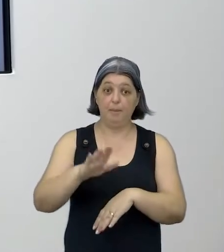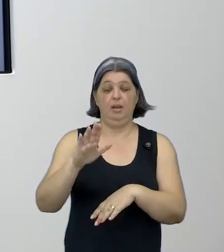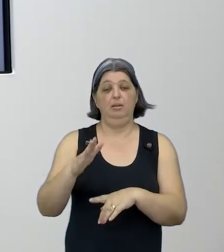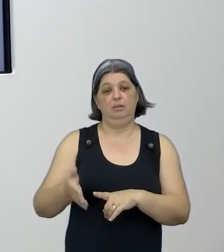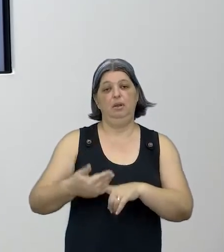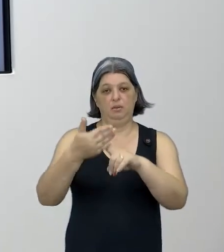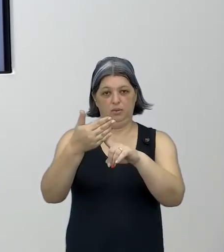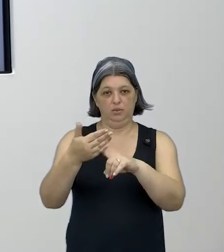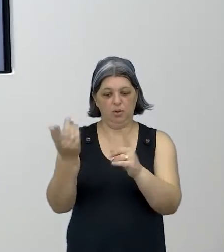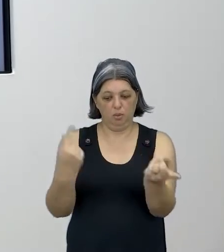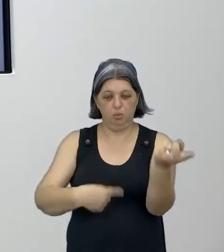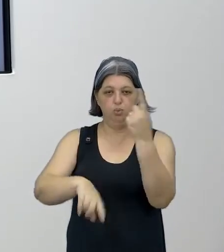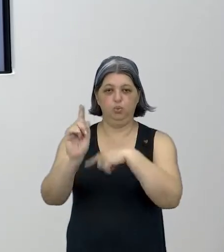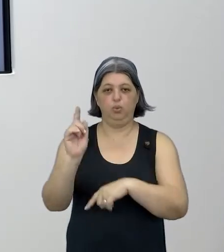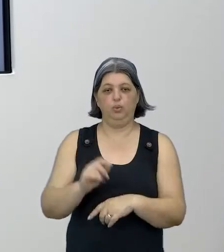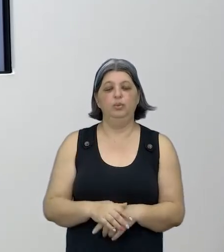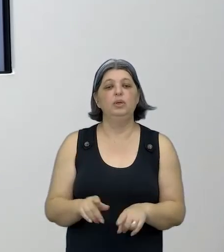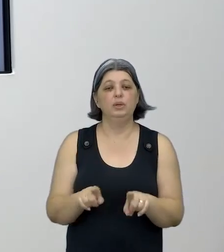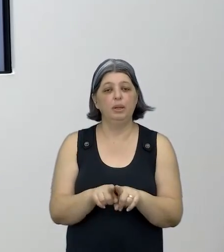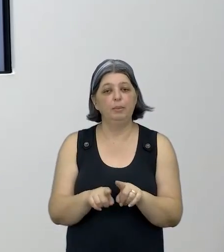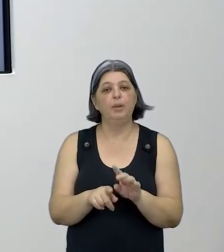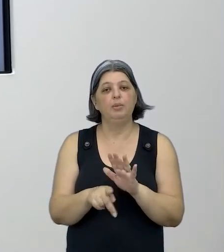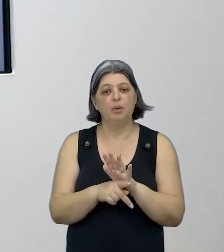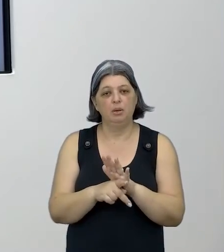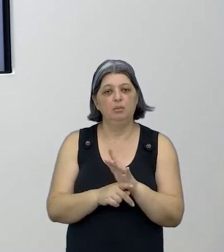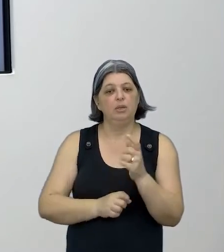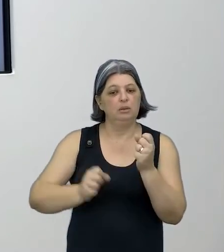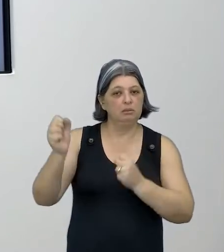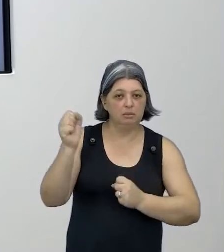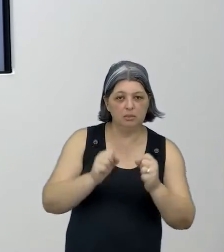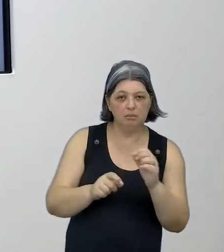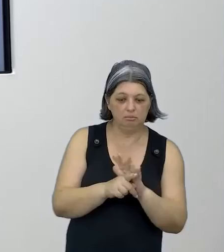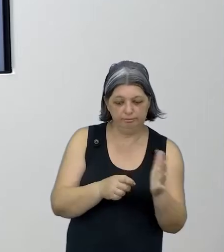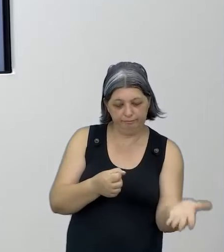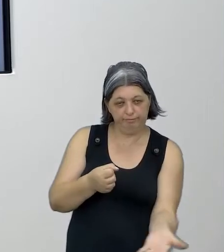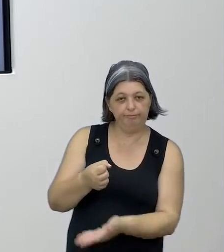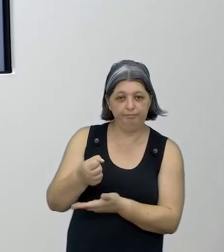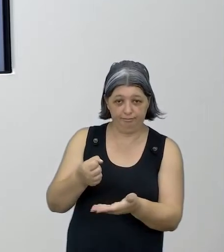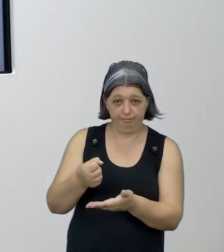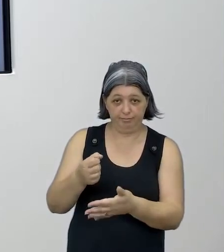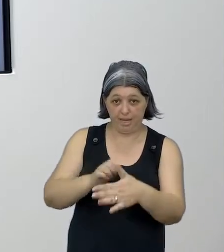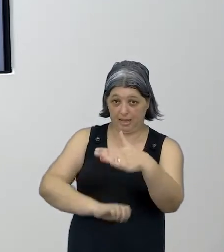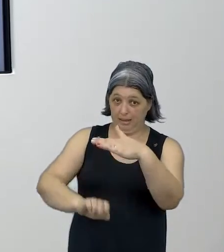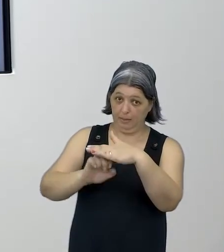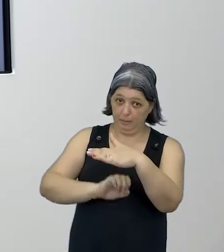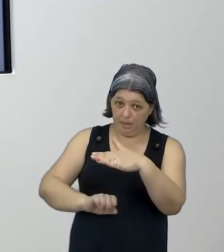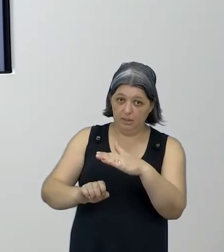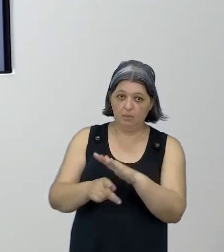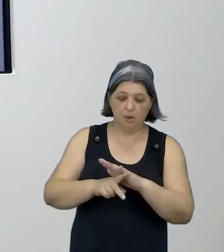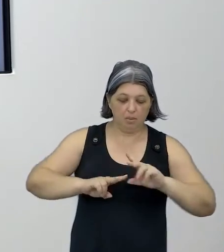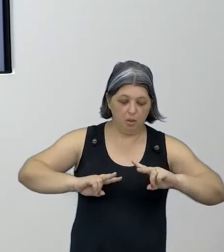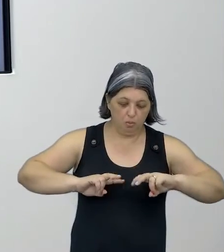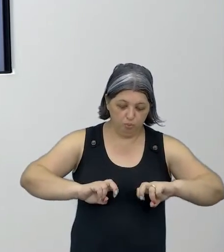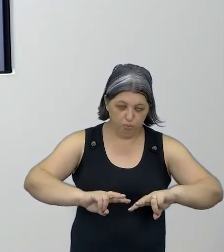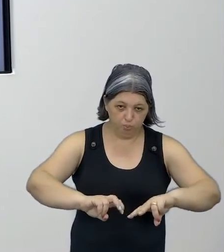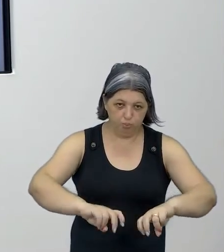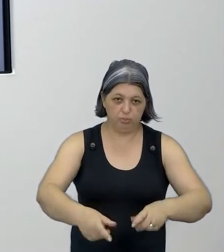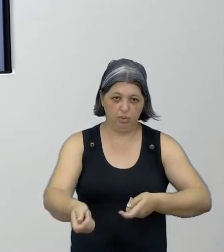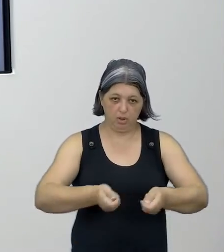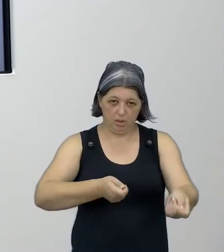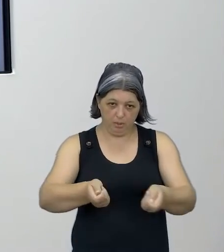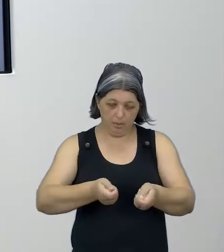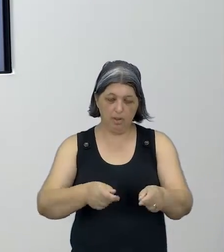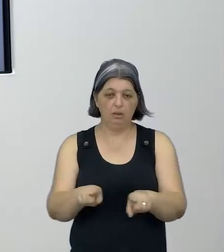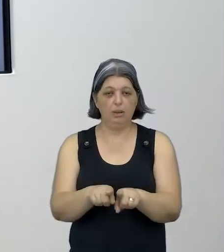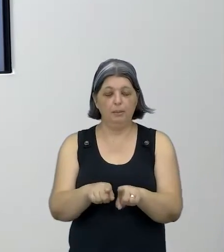ainda, e de indústria de base, que são empresas que vão fazer extração de minérios e energia.